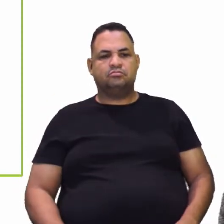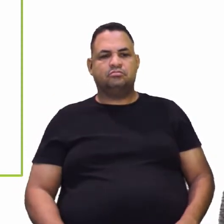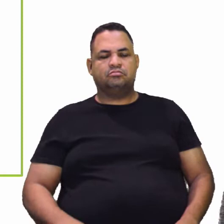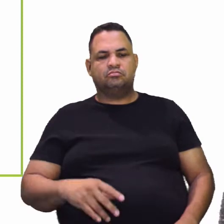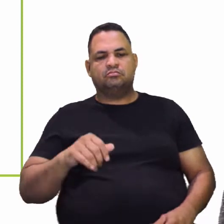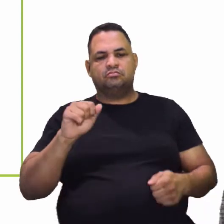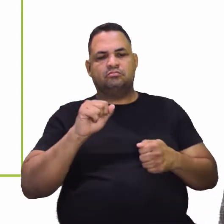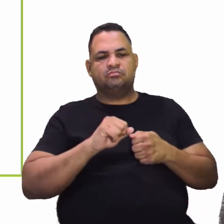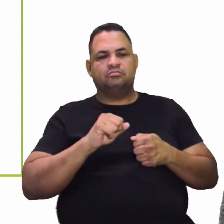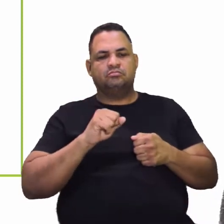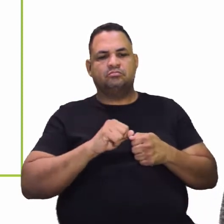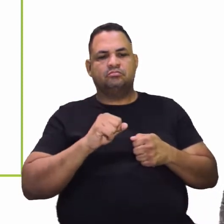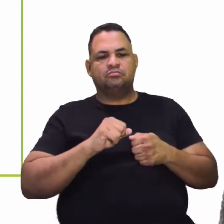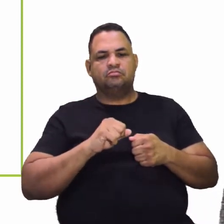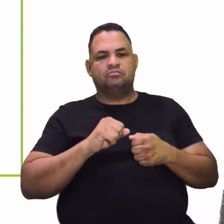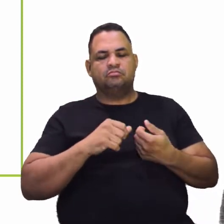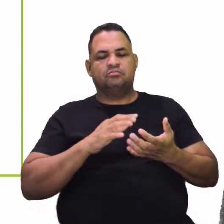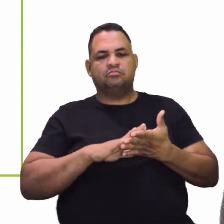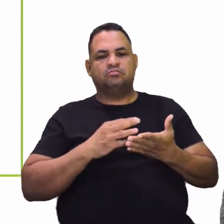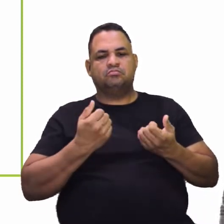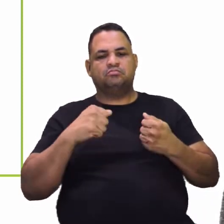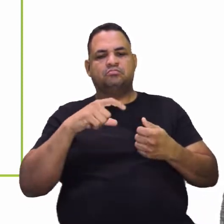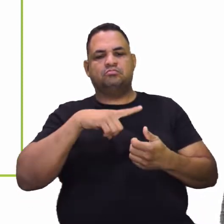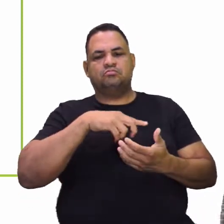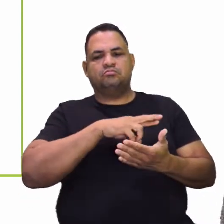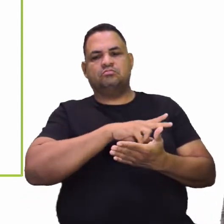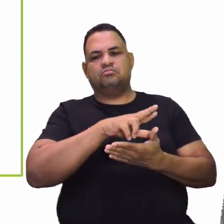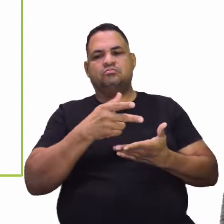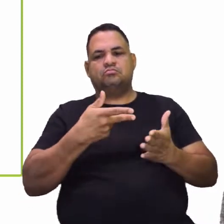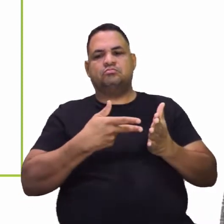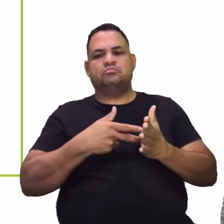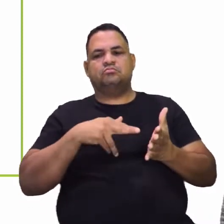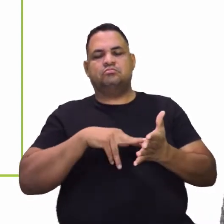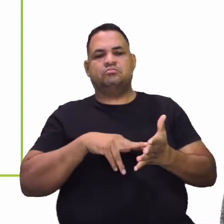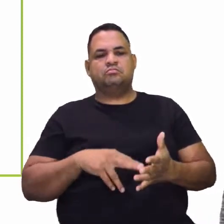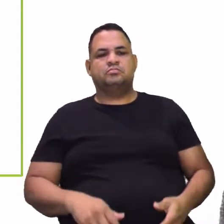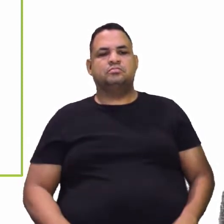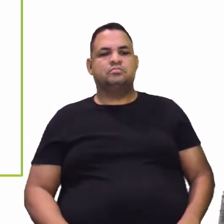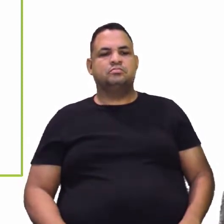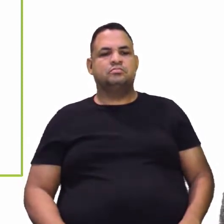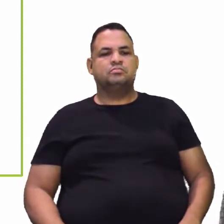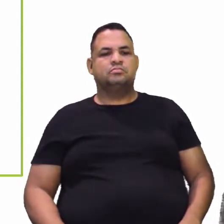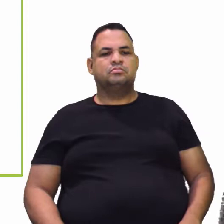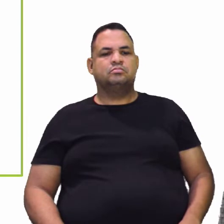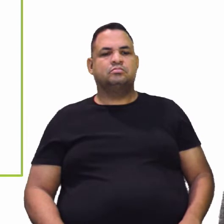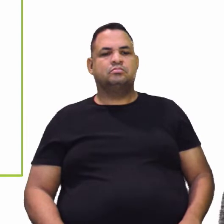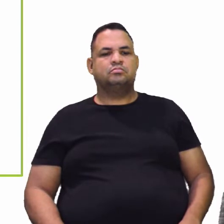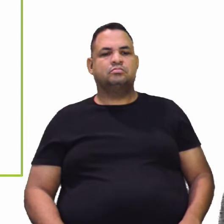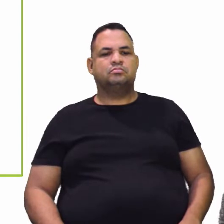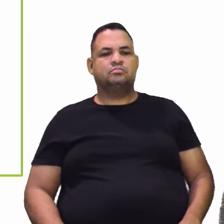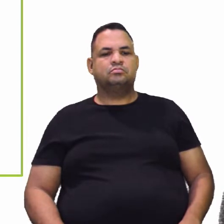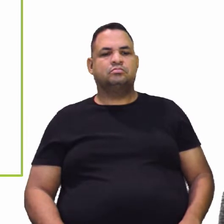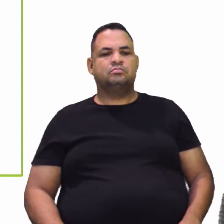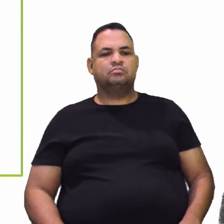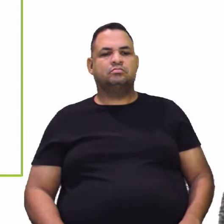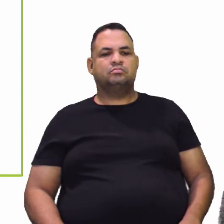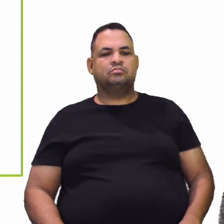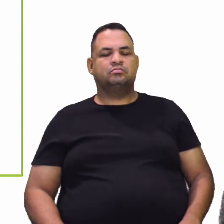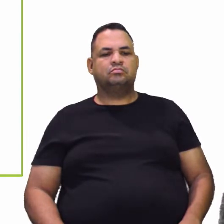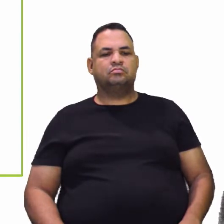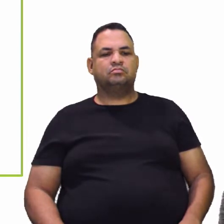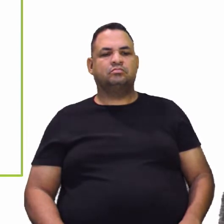Verbo fazer, enfim, pode ter vários significados esse verbo, como comentei para vocês. Do,